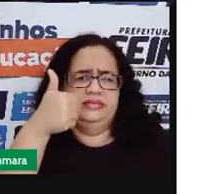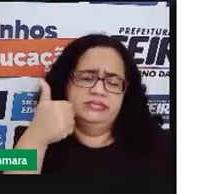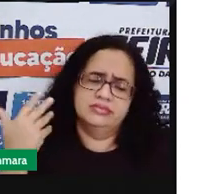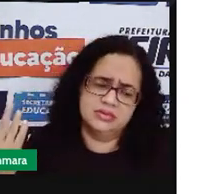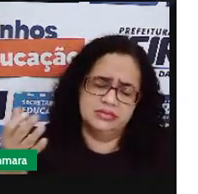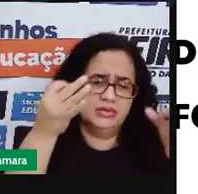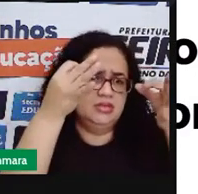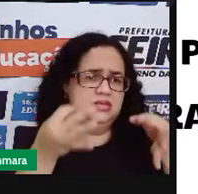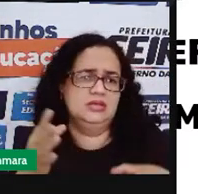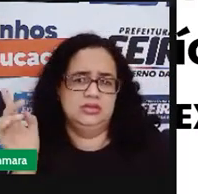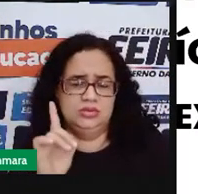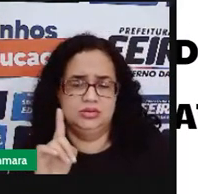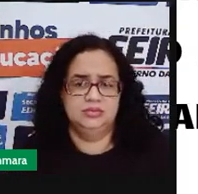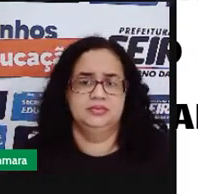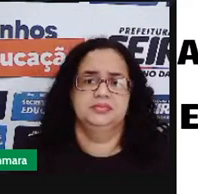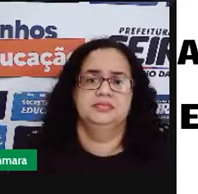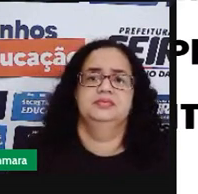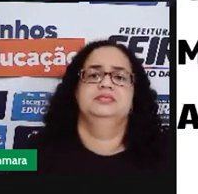ganhava as eleições.